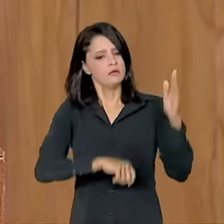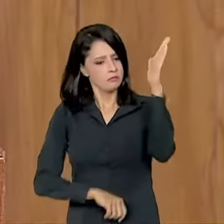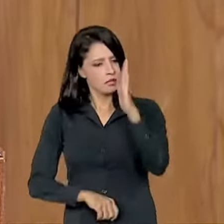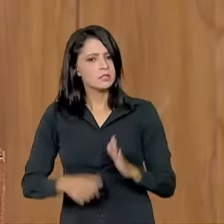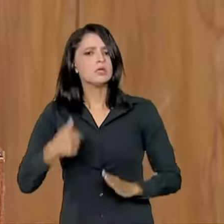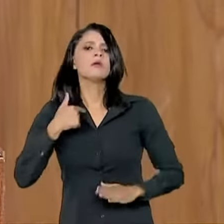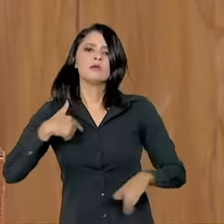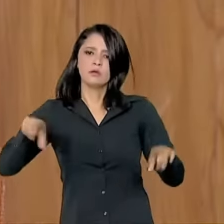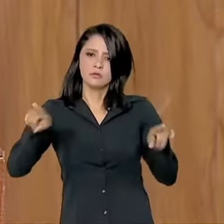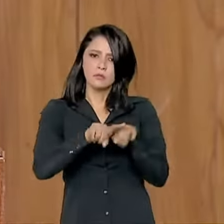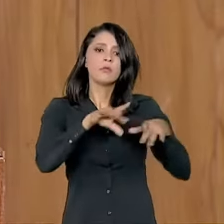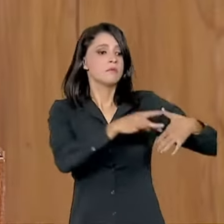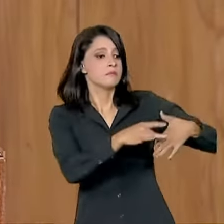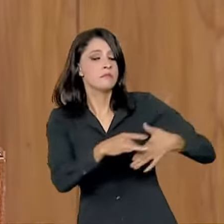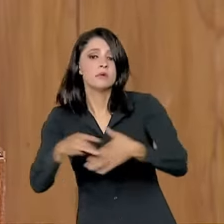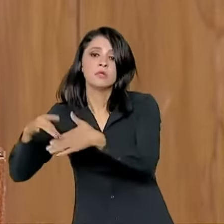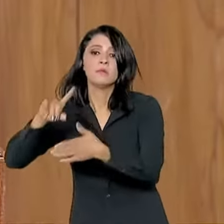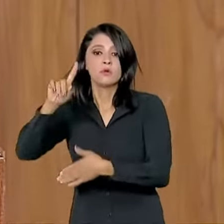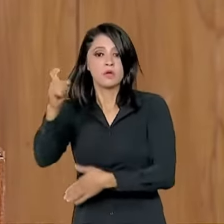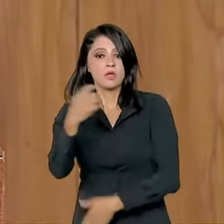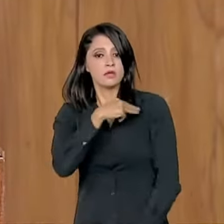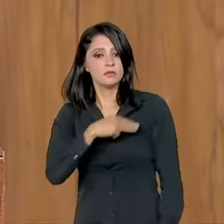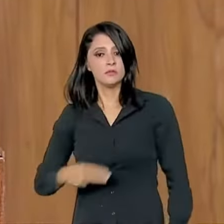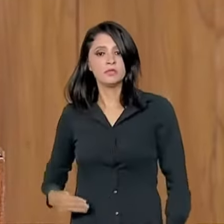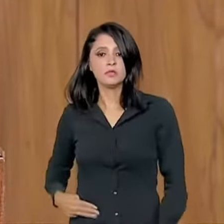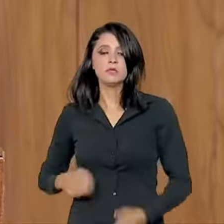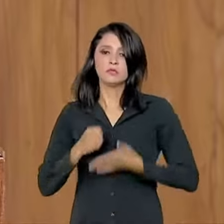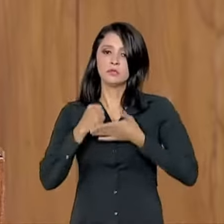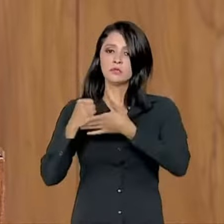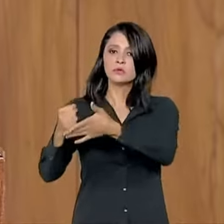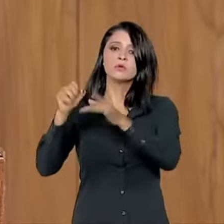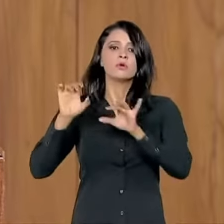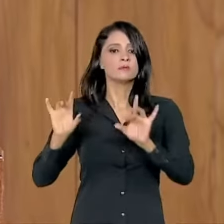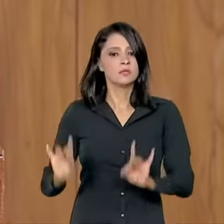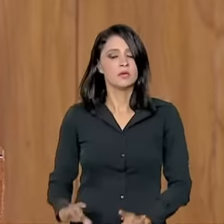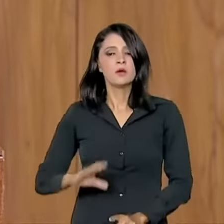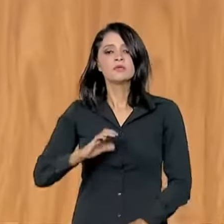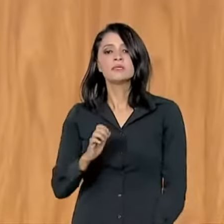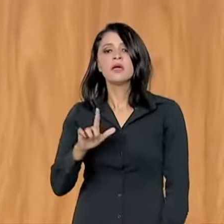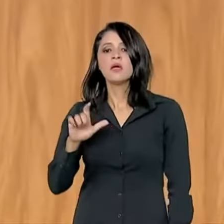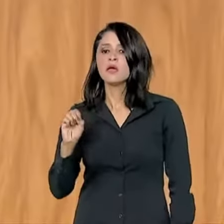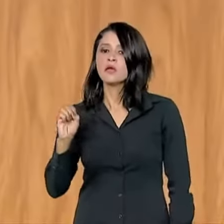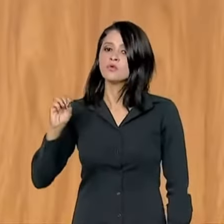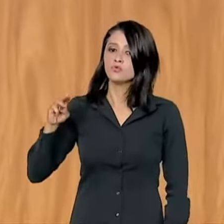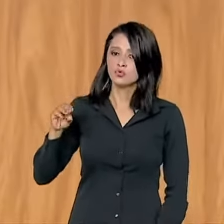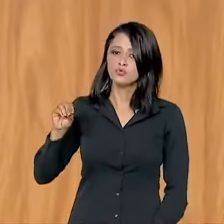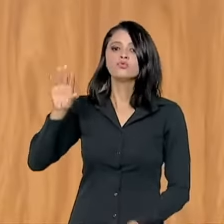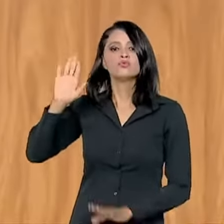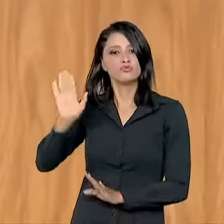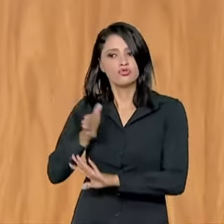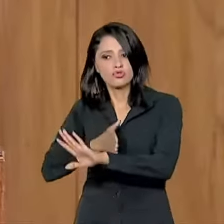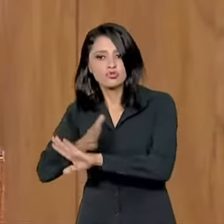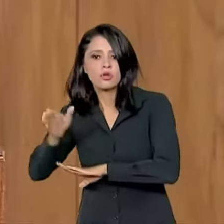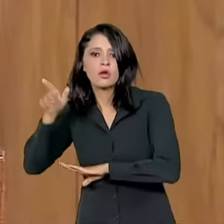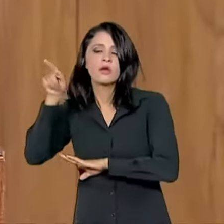disposto. Eu mesmo enviei o meu ex-ministro, meu assessor especial, Celso Amorim. Ele já foi